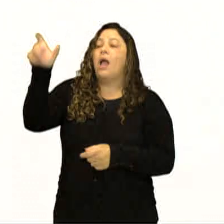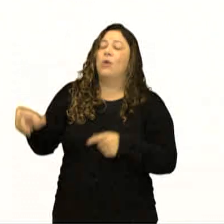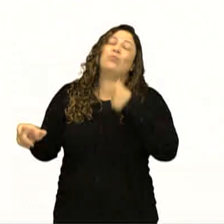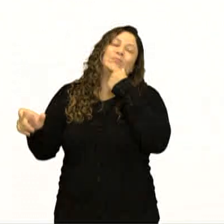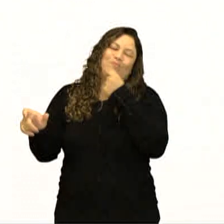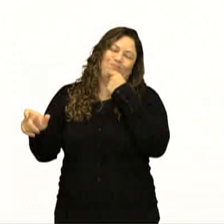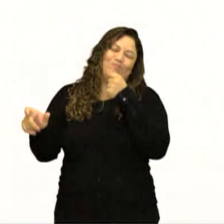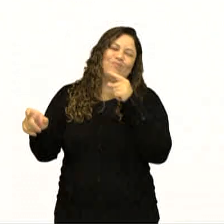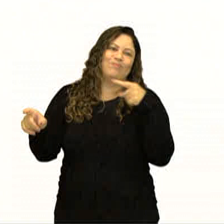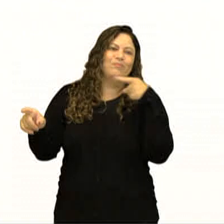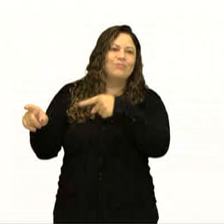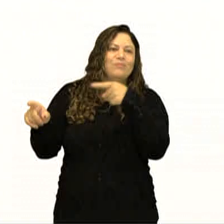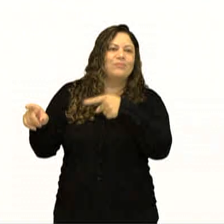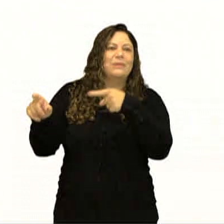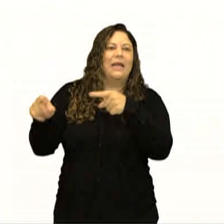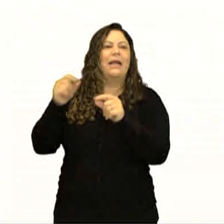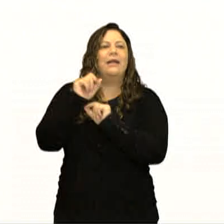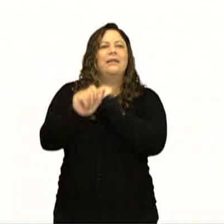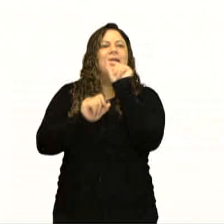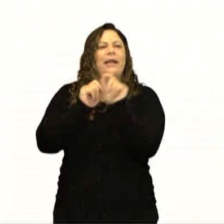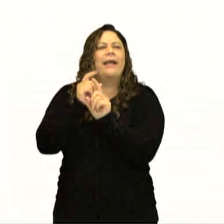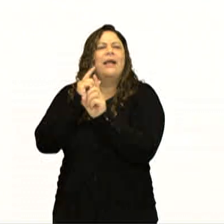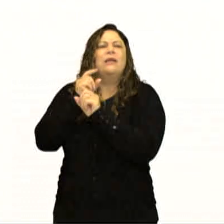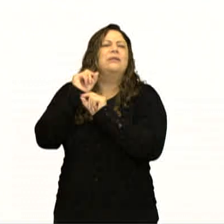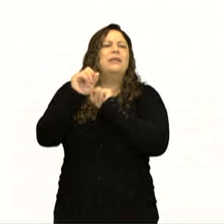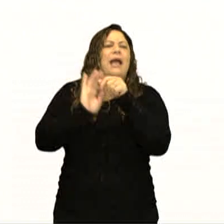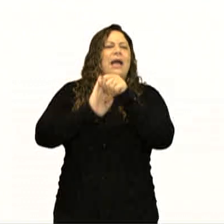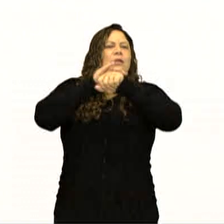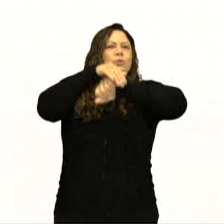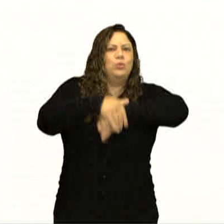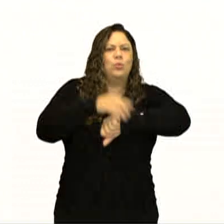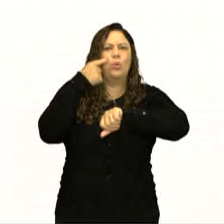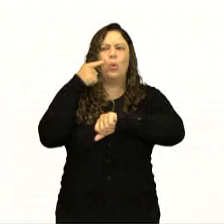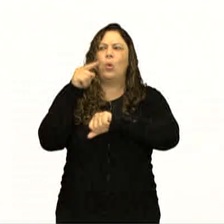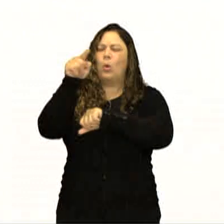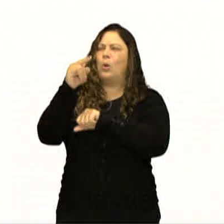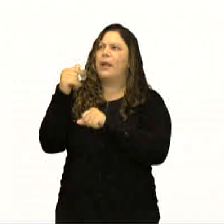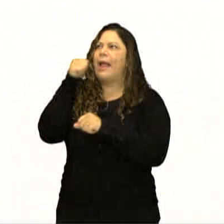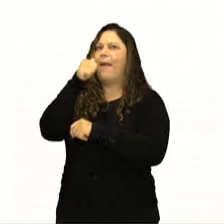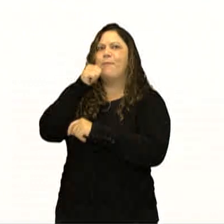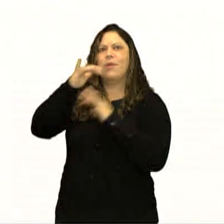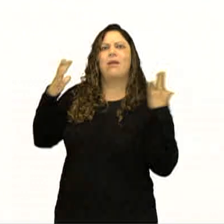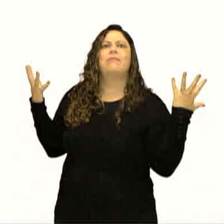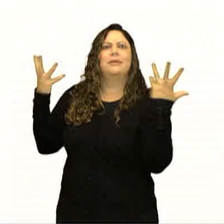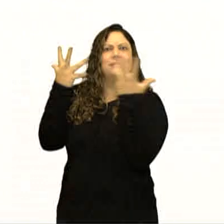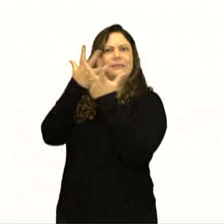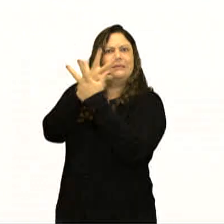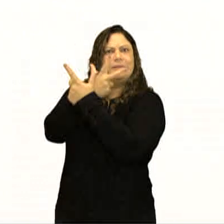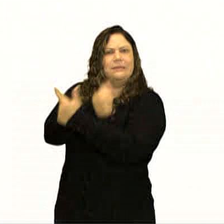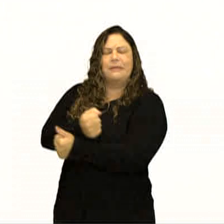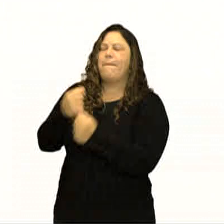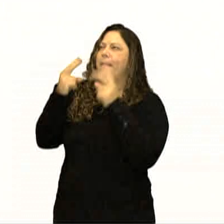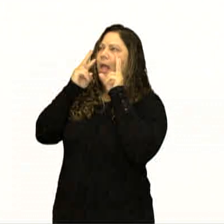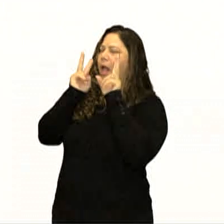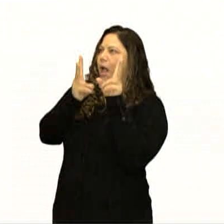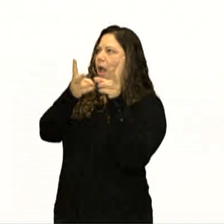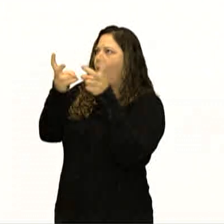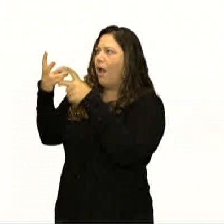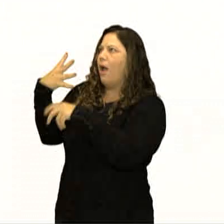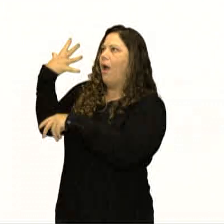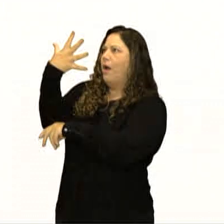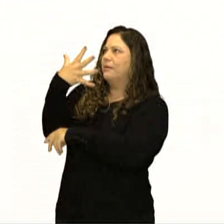uma noite, na exposição, a mulher mais bela e mais fascinante que os seus olhos ainda